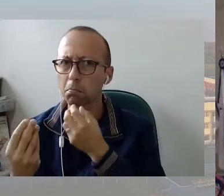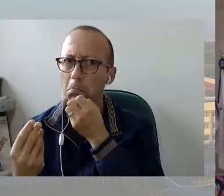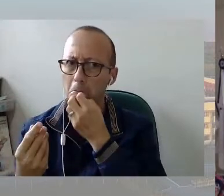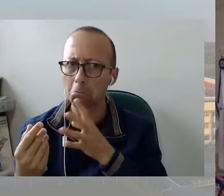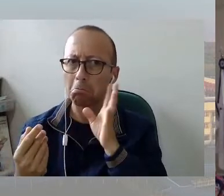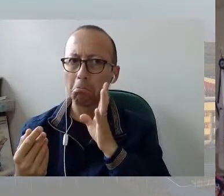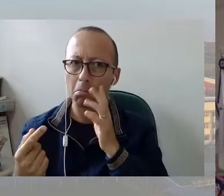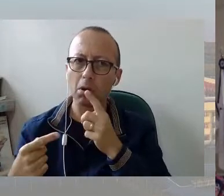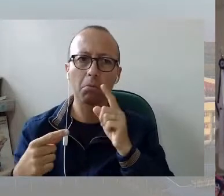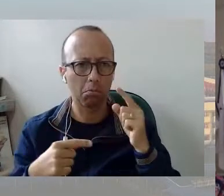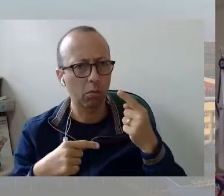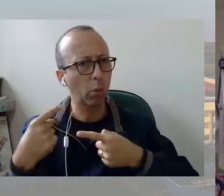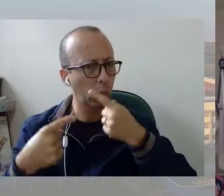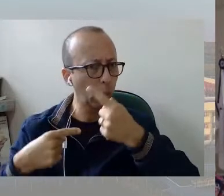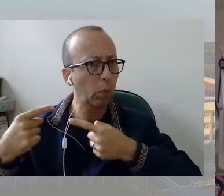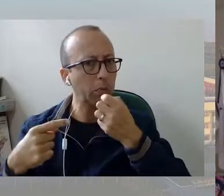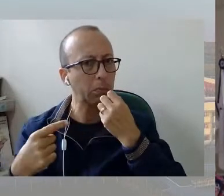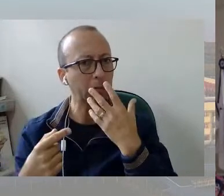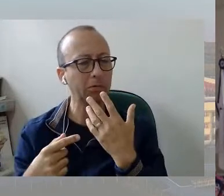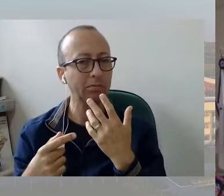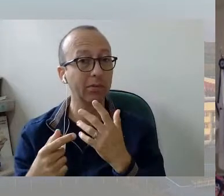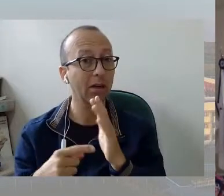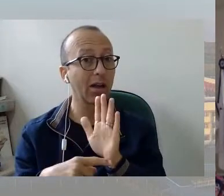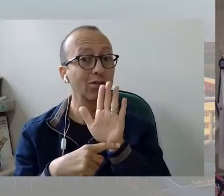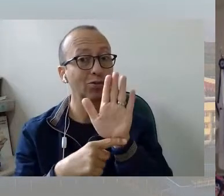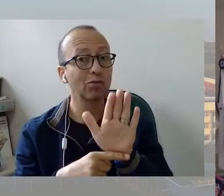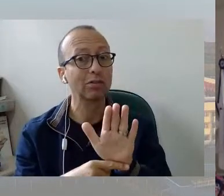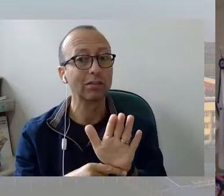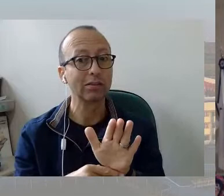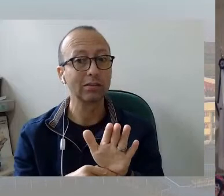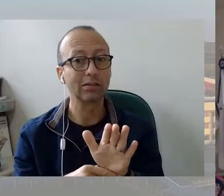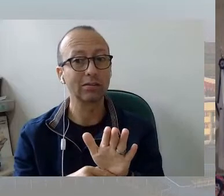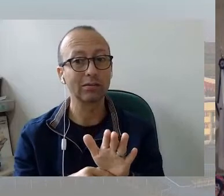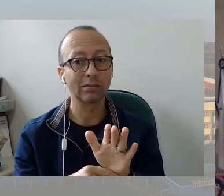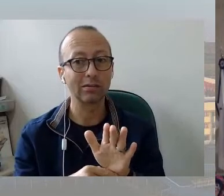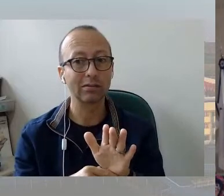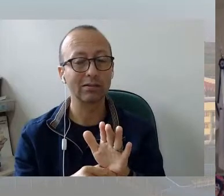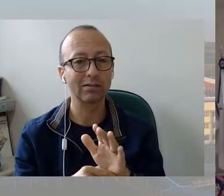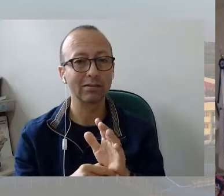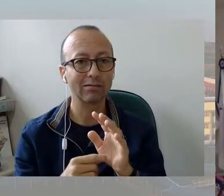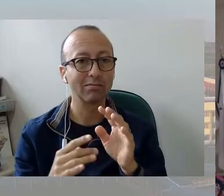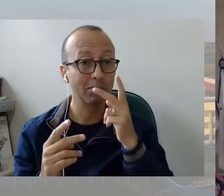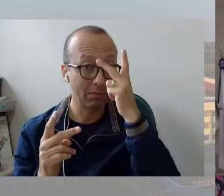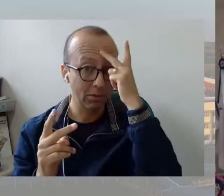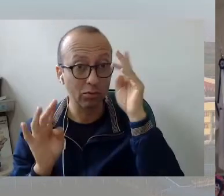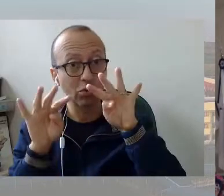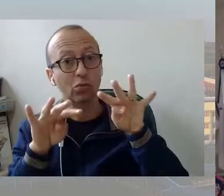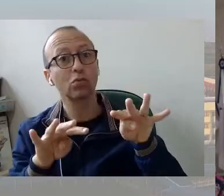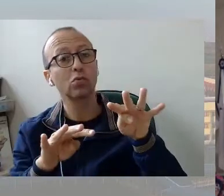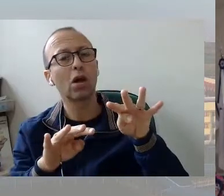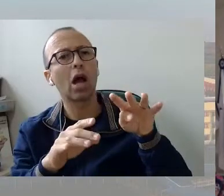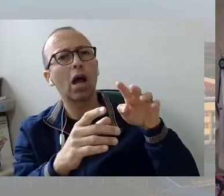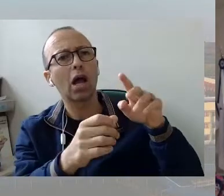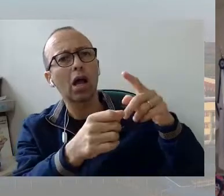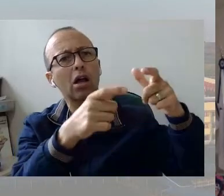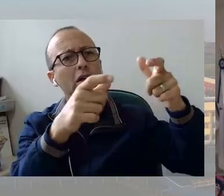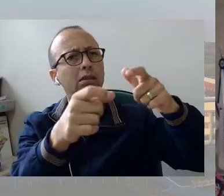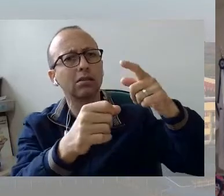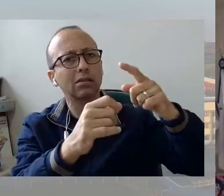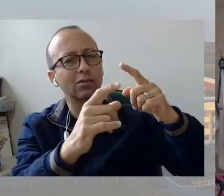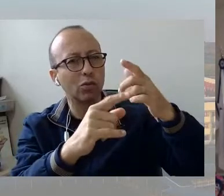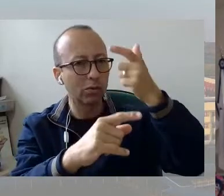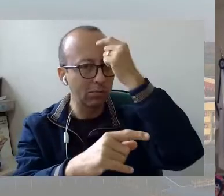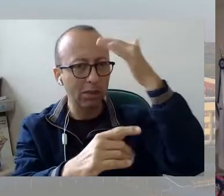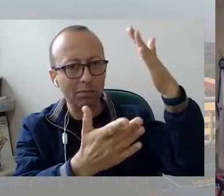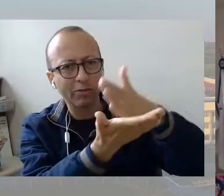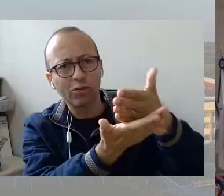né, de visibilidade para a fronteira, e eu acho que nesse momento, né, nós tivemos aí alguns CIEPs que foram na modalidade